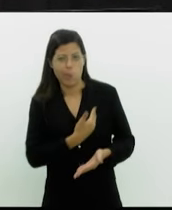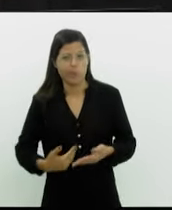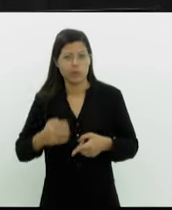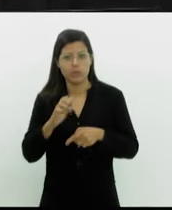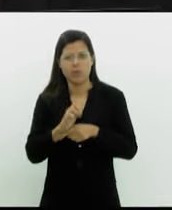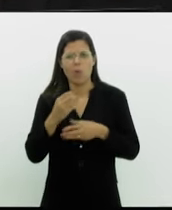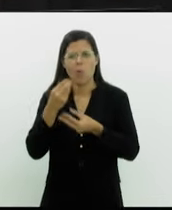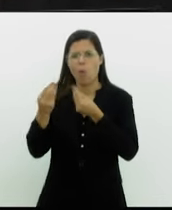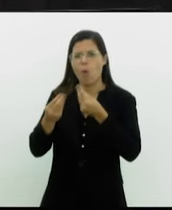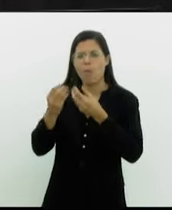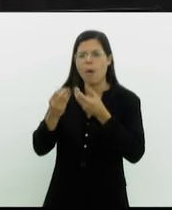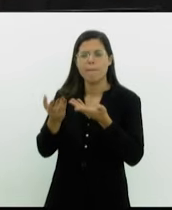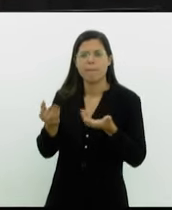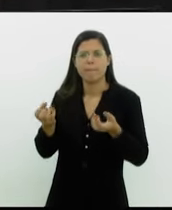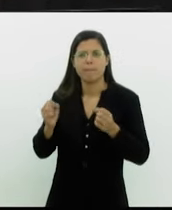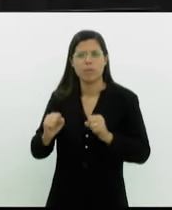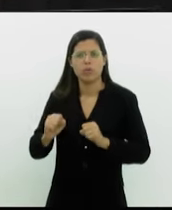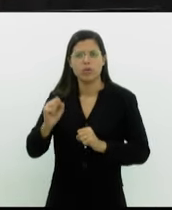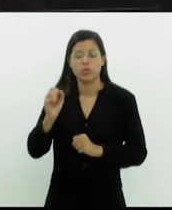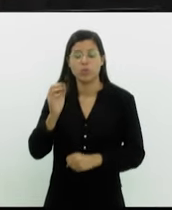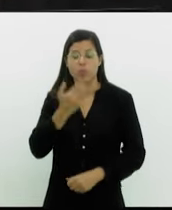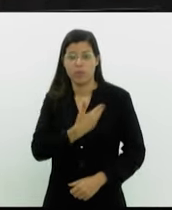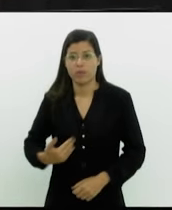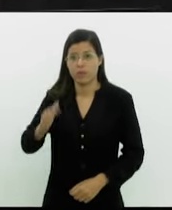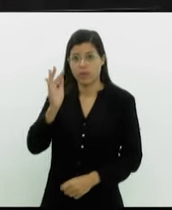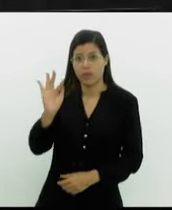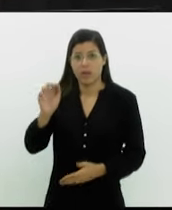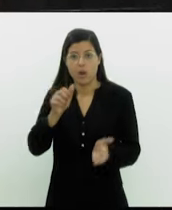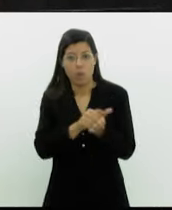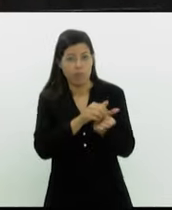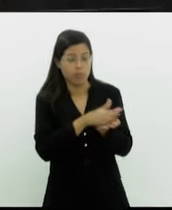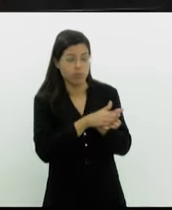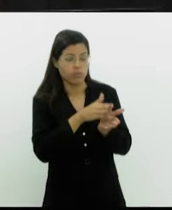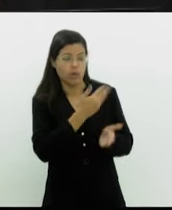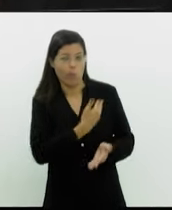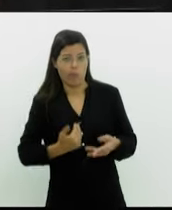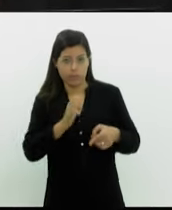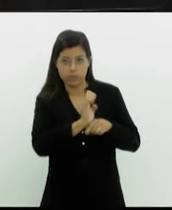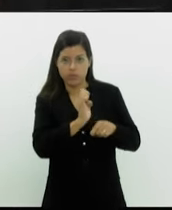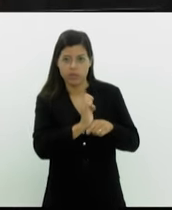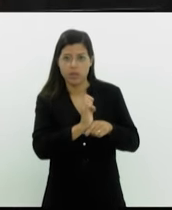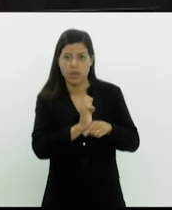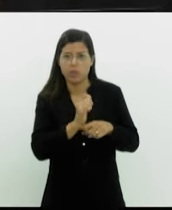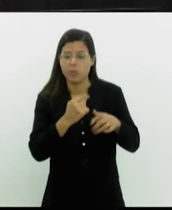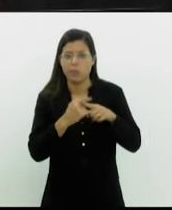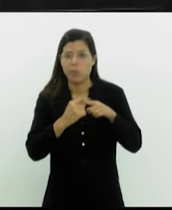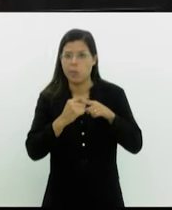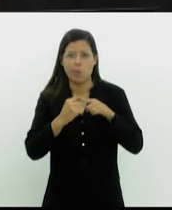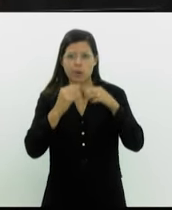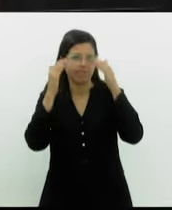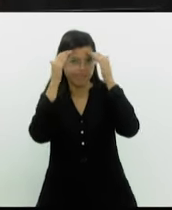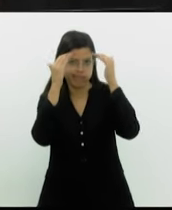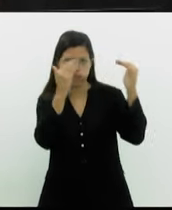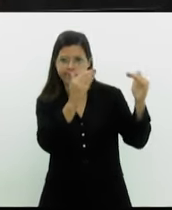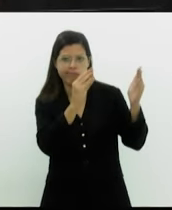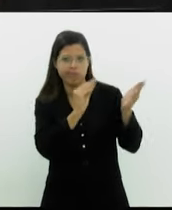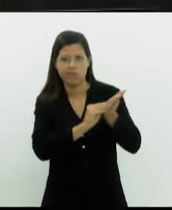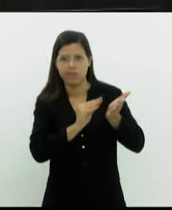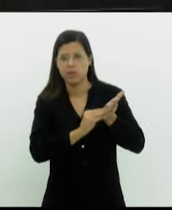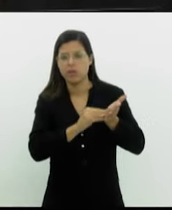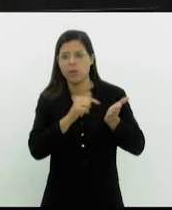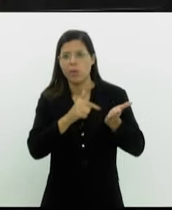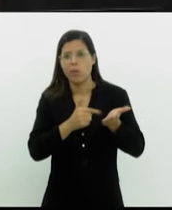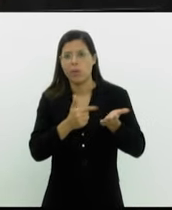o governo federal multar o governo do Estado por ter descumprido o regime de